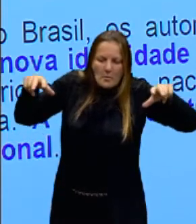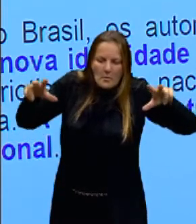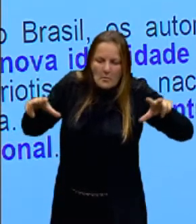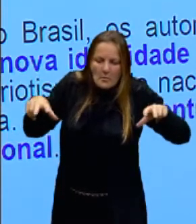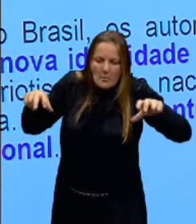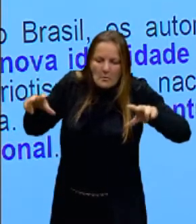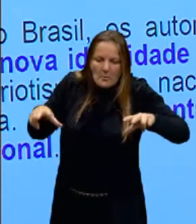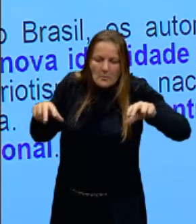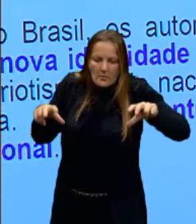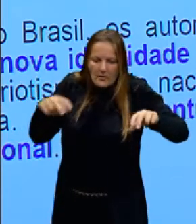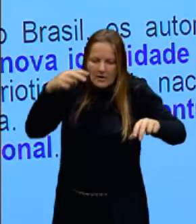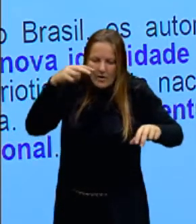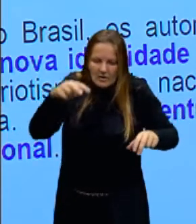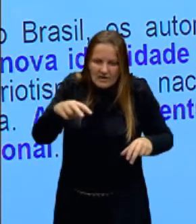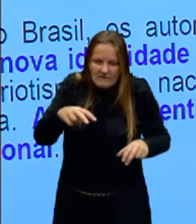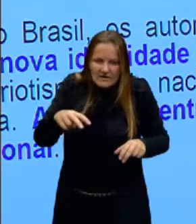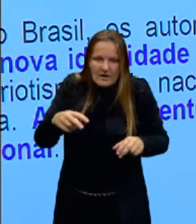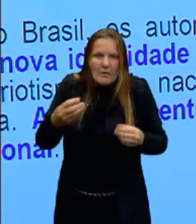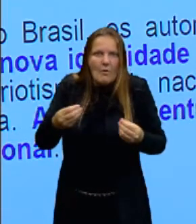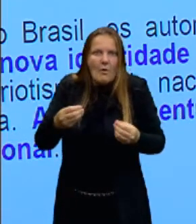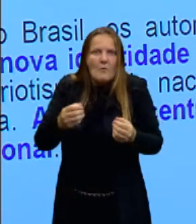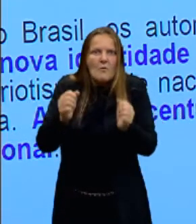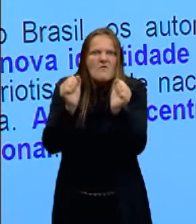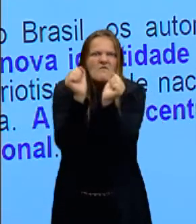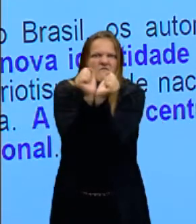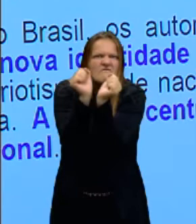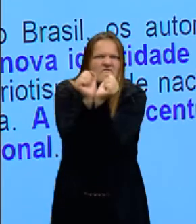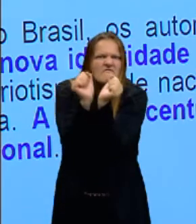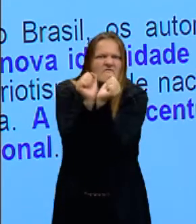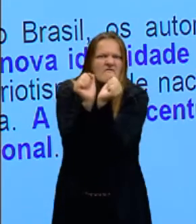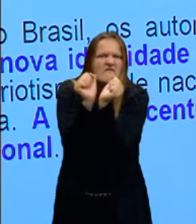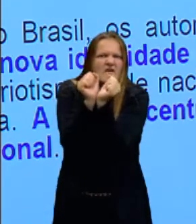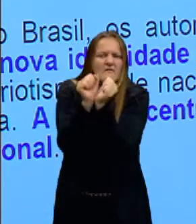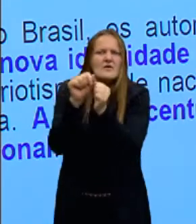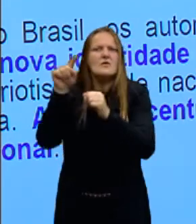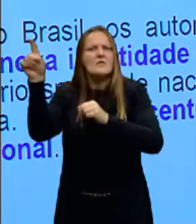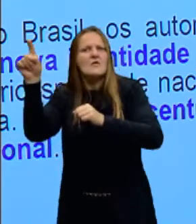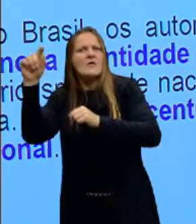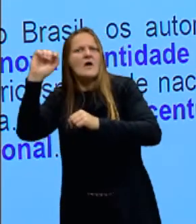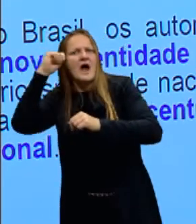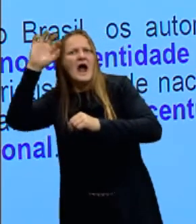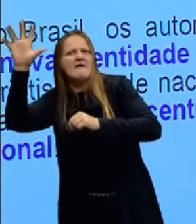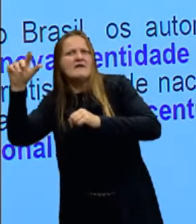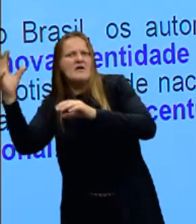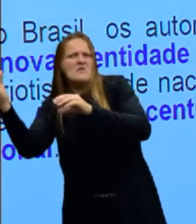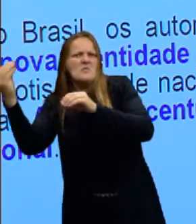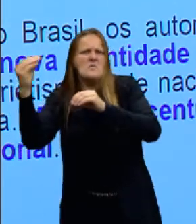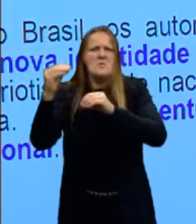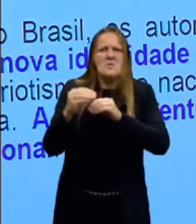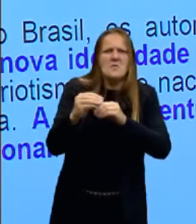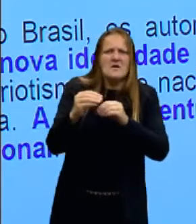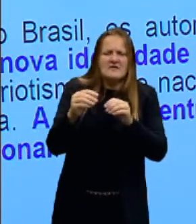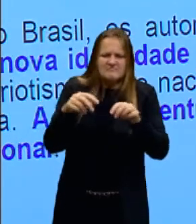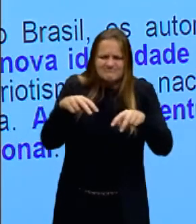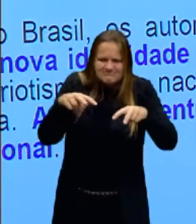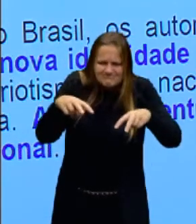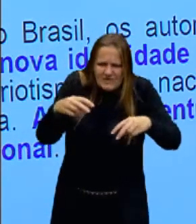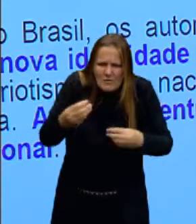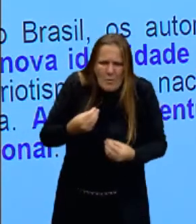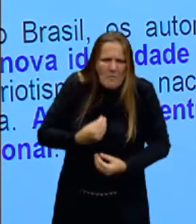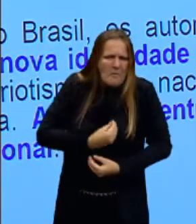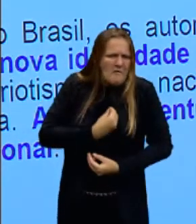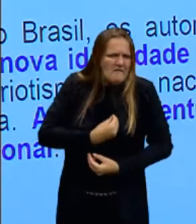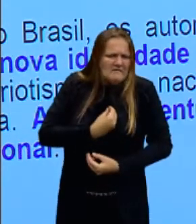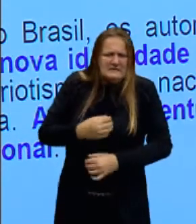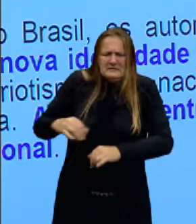brasileiros passavam nesses escravos brasileiros não os escravos que vinham para o Brasil né passavam nesses desse